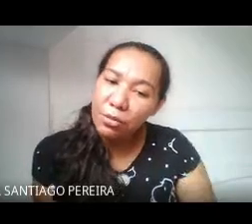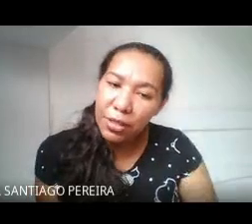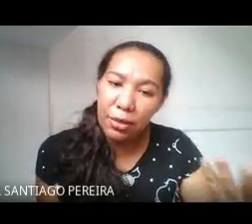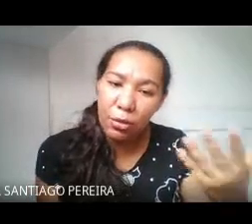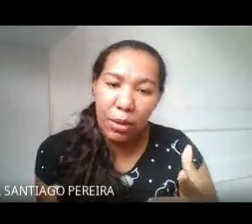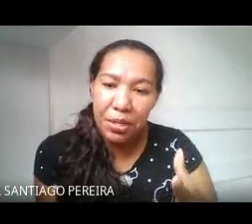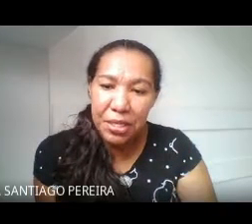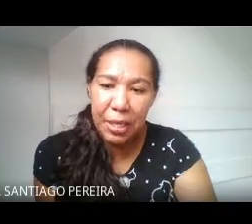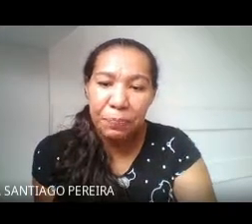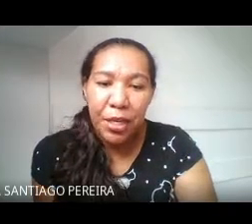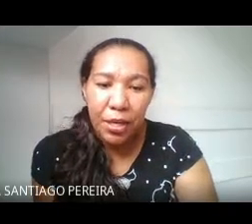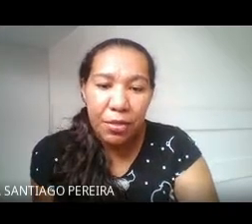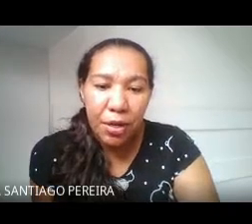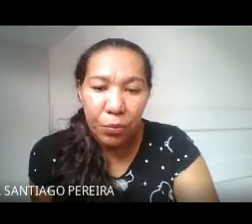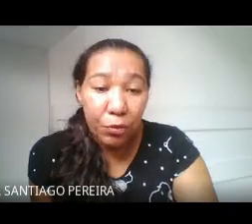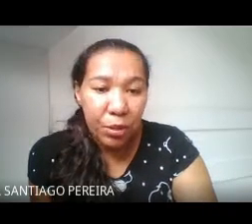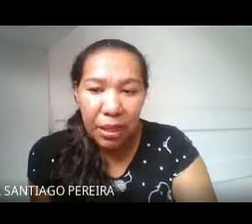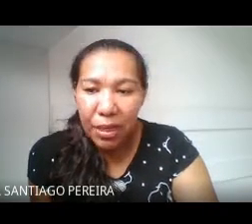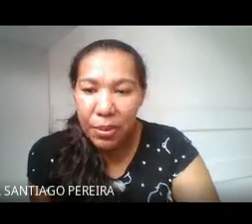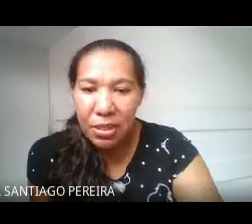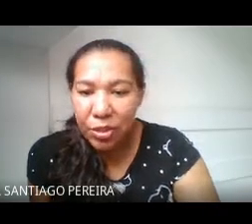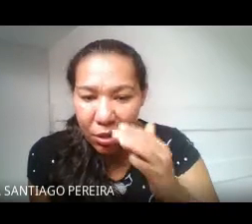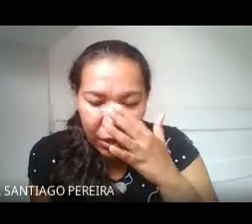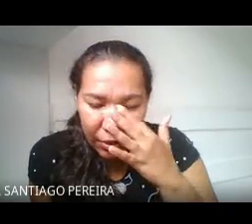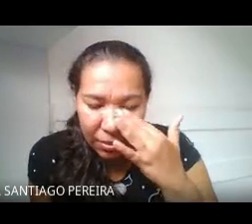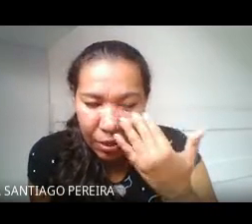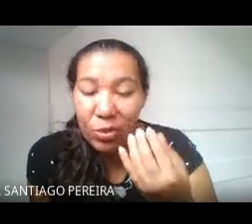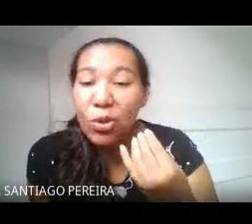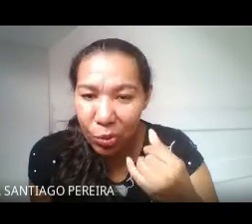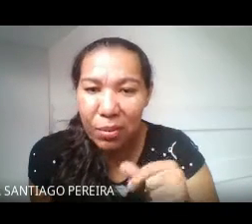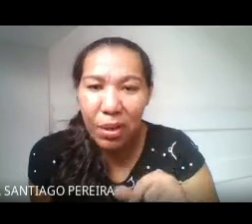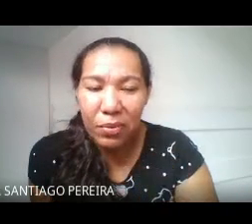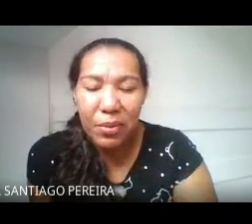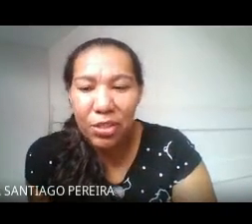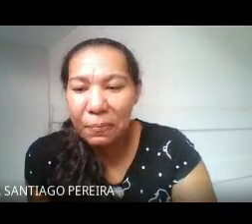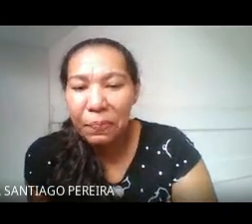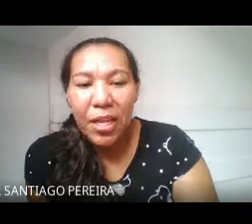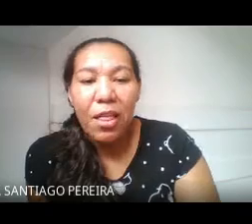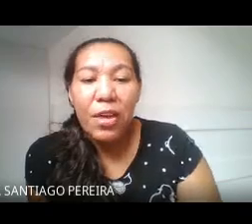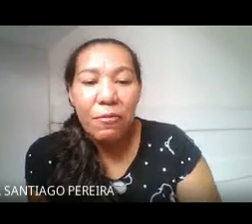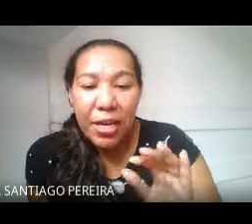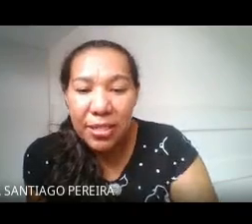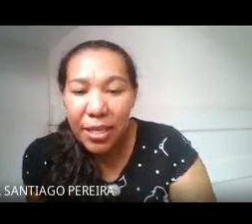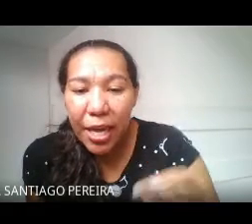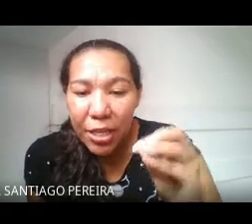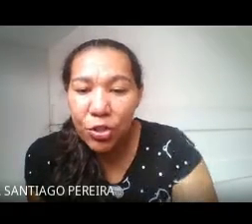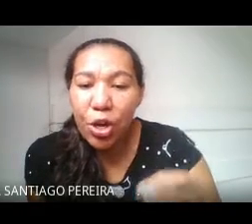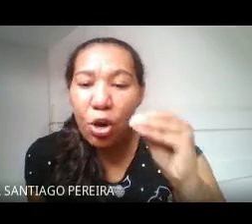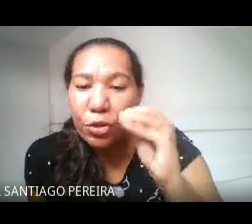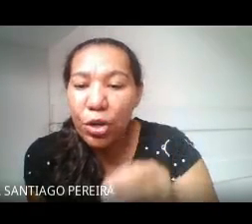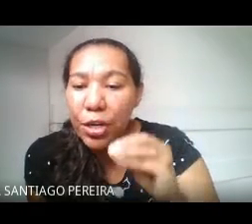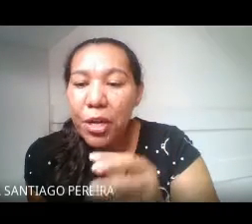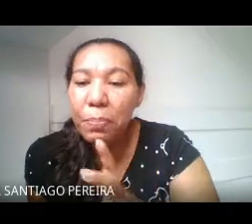ao descrevê-la, como eu acabei de dizer. Então, eu voltei para lá, mas nem precisava, já tenho colocado exemplo aqui, eu sou doida mesmo, viu, minha gente? The Fascinating